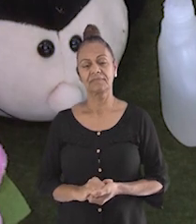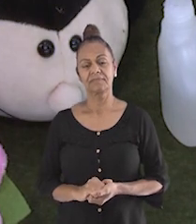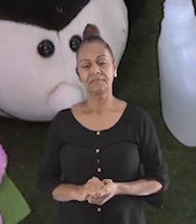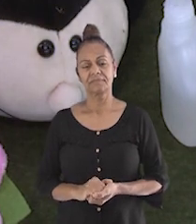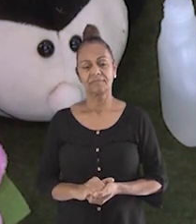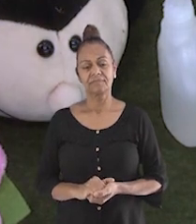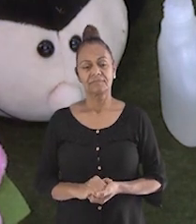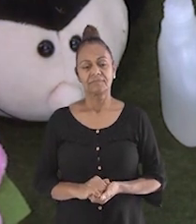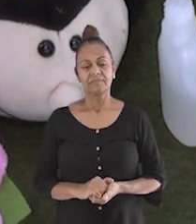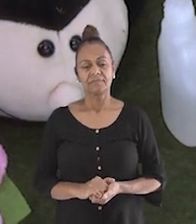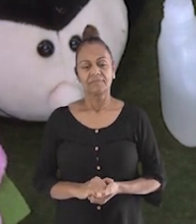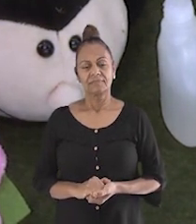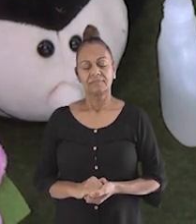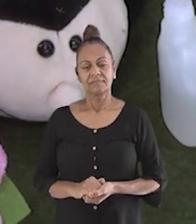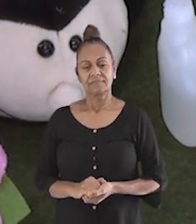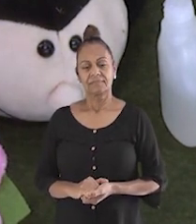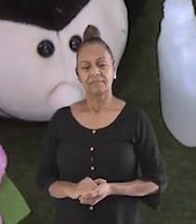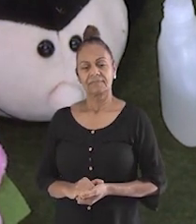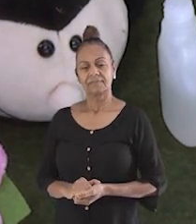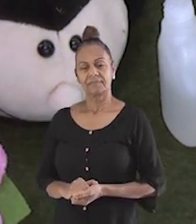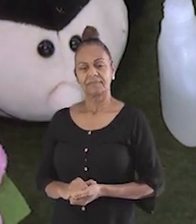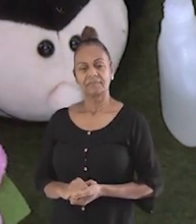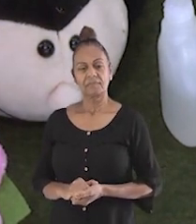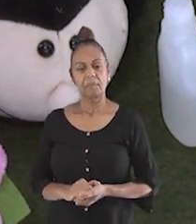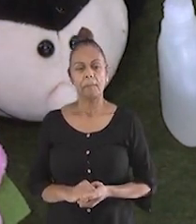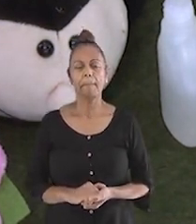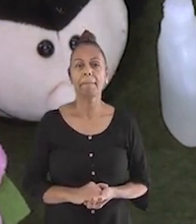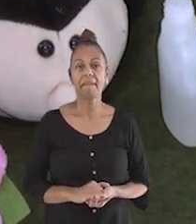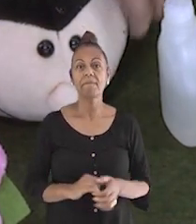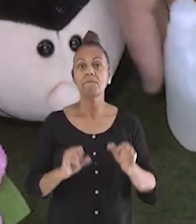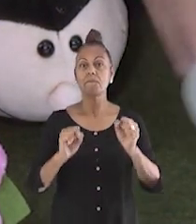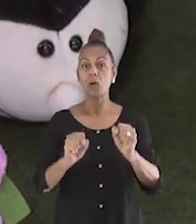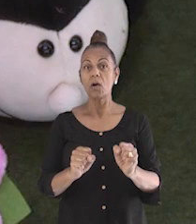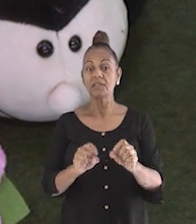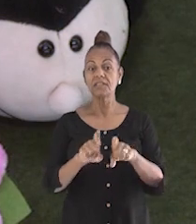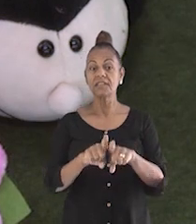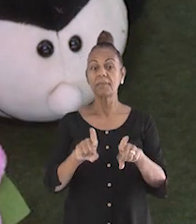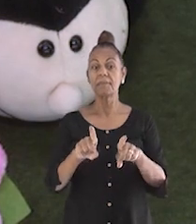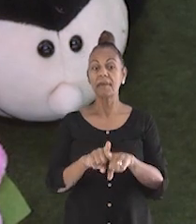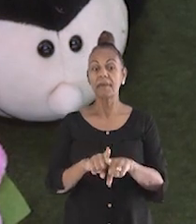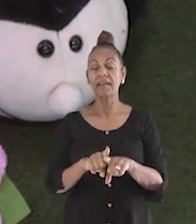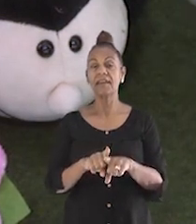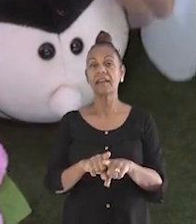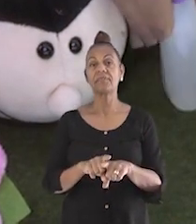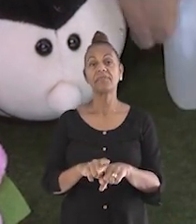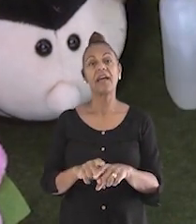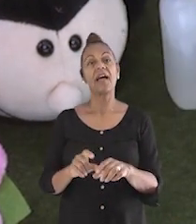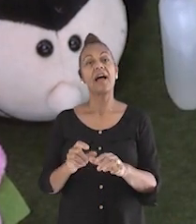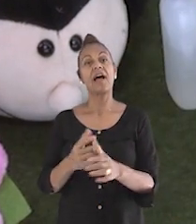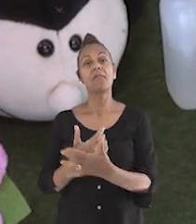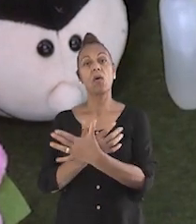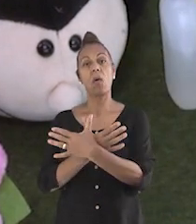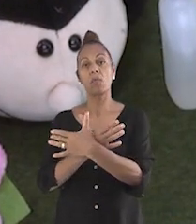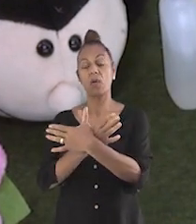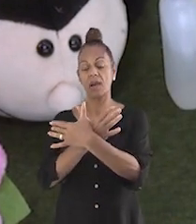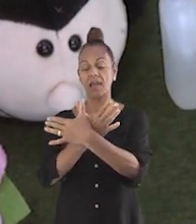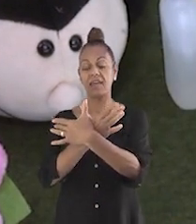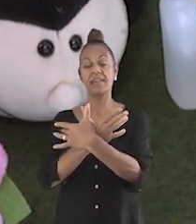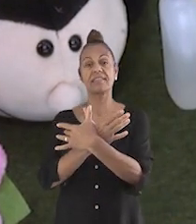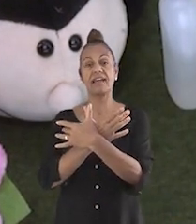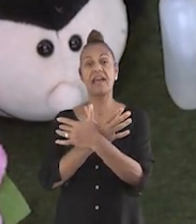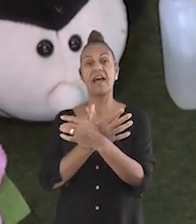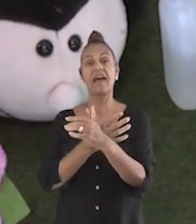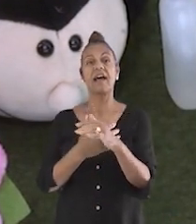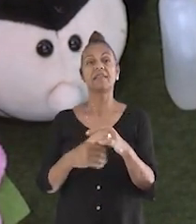Vou deixar deitadinho para ela colar. Enquanto isso, nós podemos fazer as antenas da